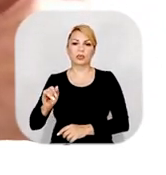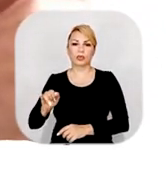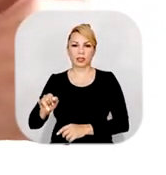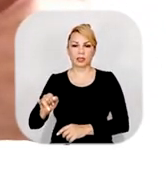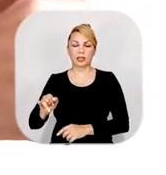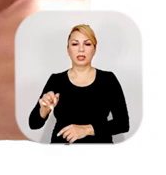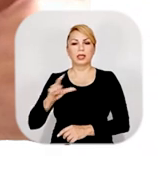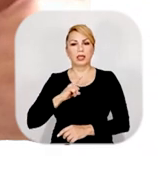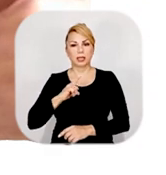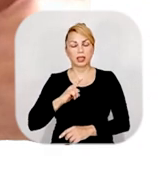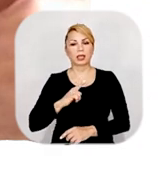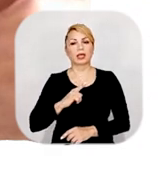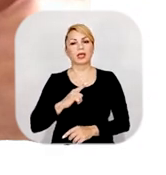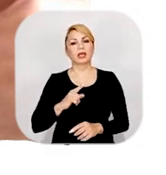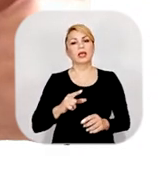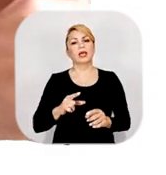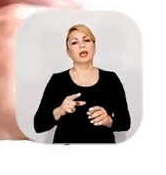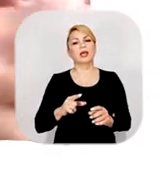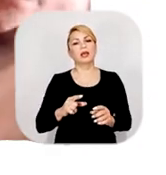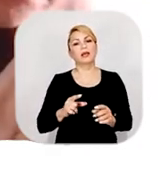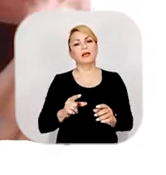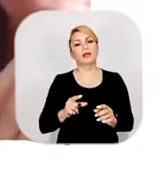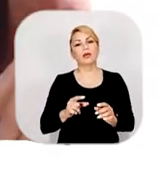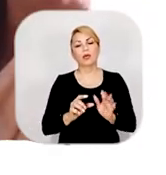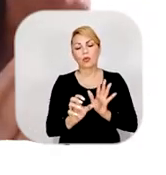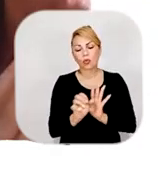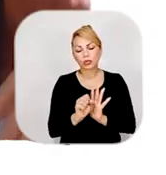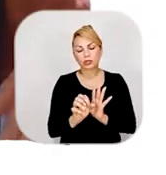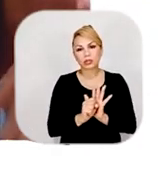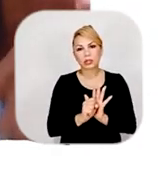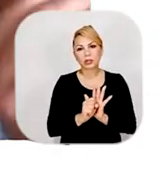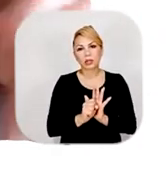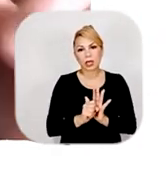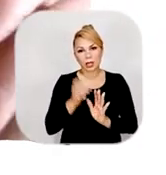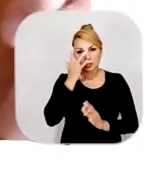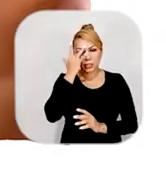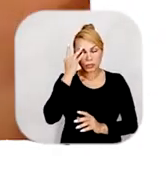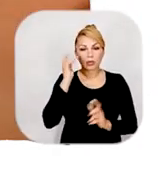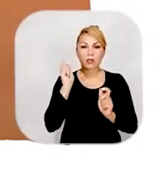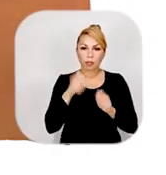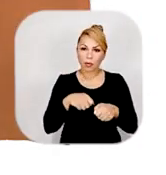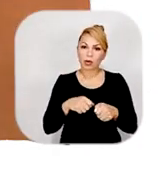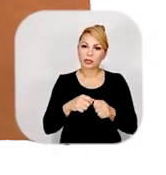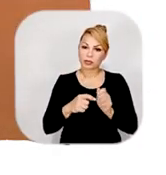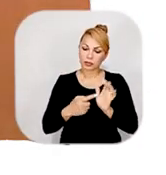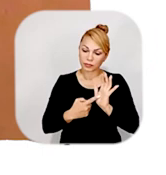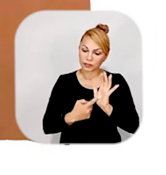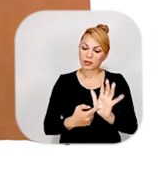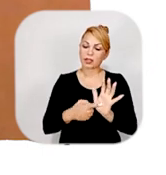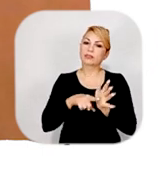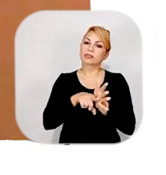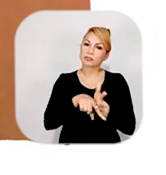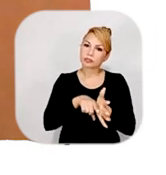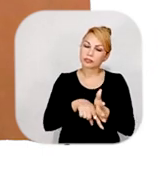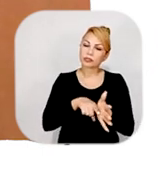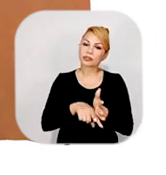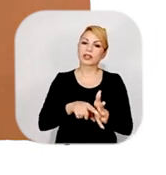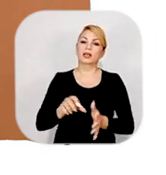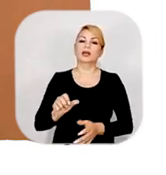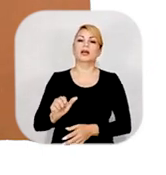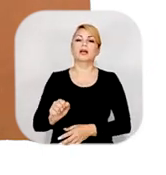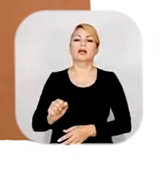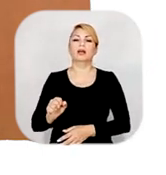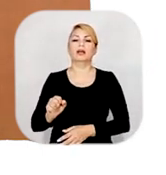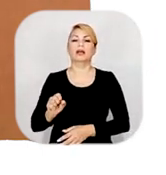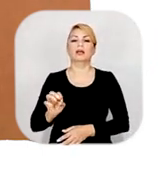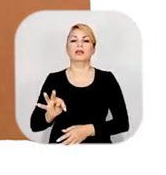um símbolozinho lá que a pessoa vê, e se ela quiser, ela vai lá e consulta, né? O Atikui, até hoje